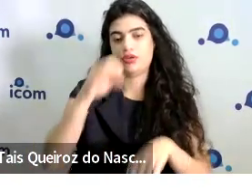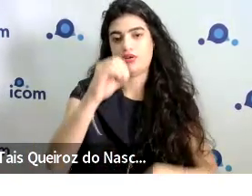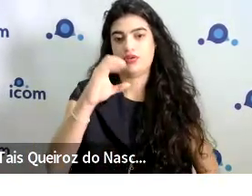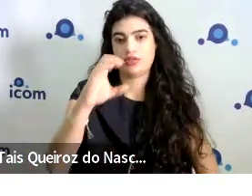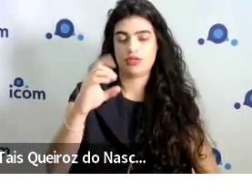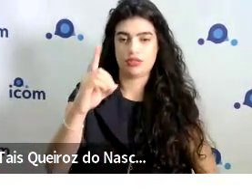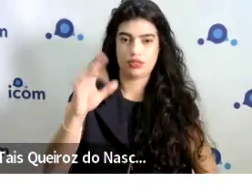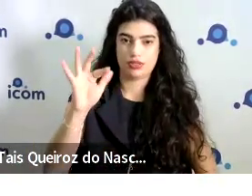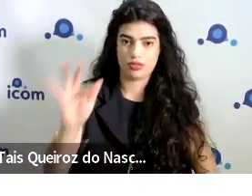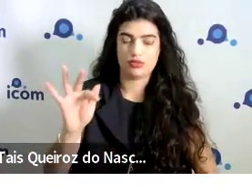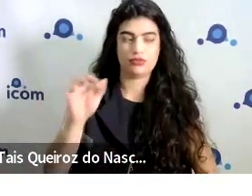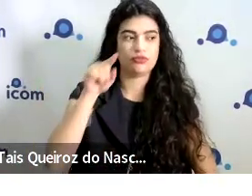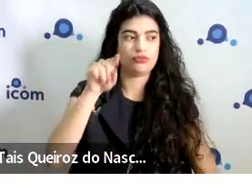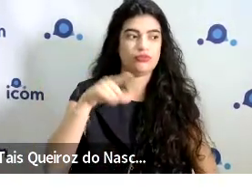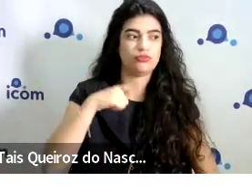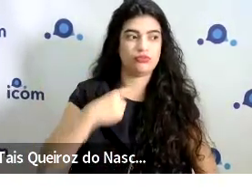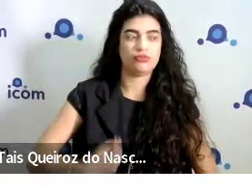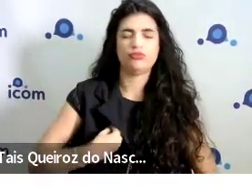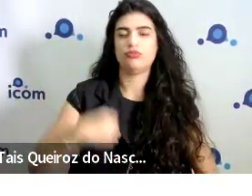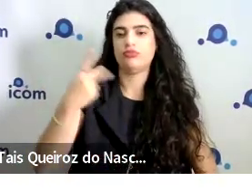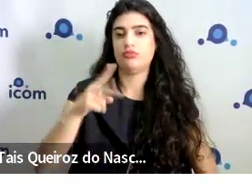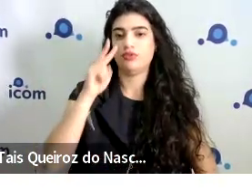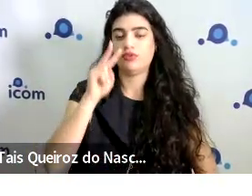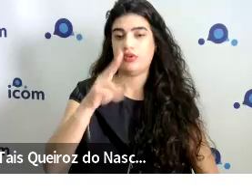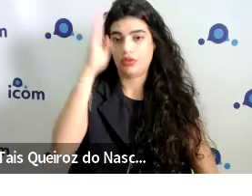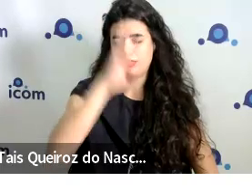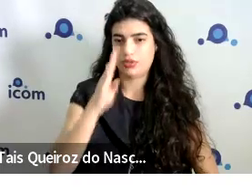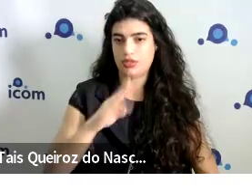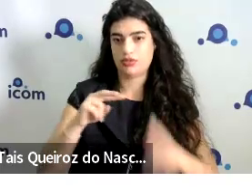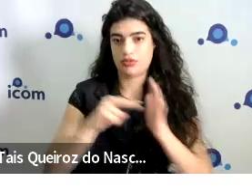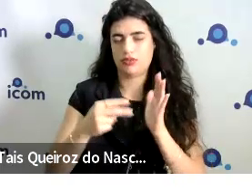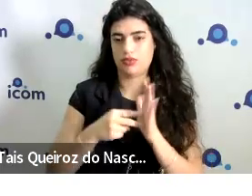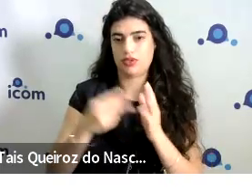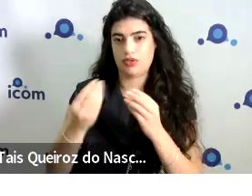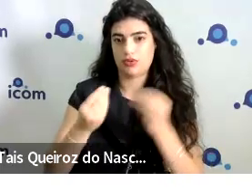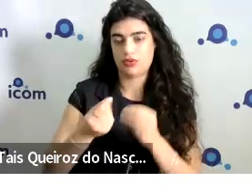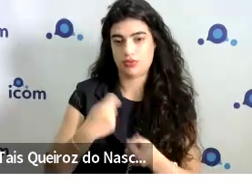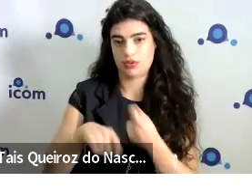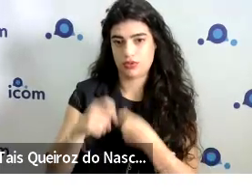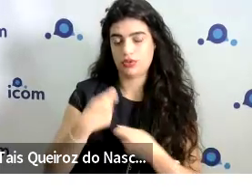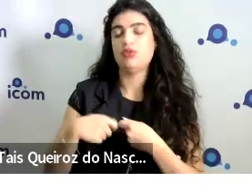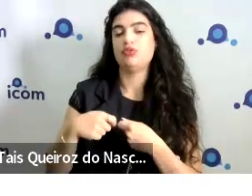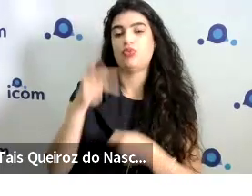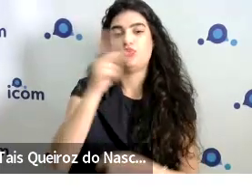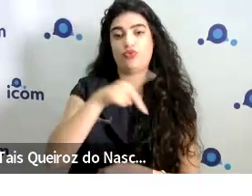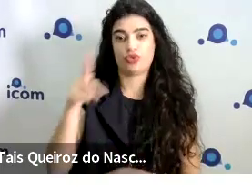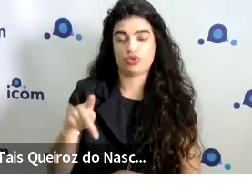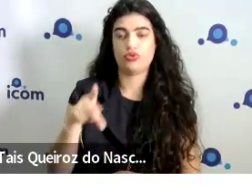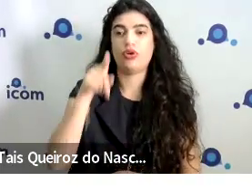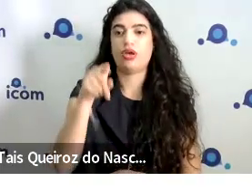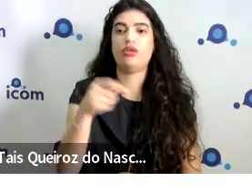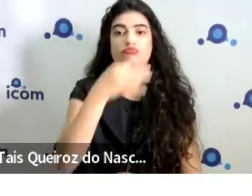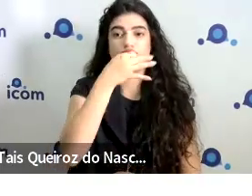um cenário que impacta, quando a gente olha para o Brasil, significativamente o nosso negócio. O professor Aristóteles comentou dessa